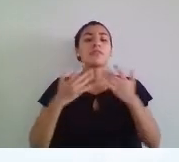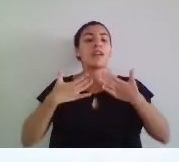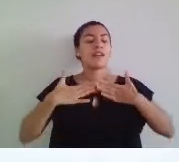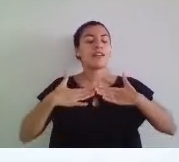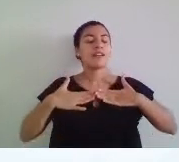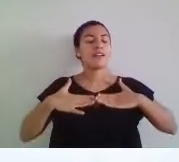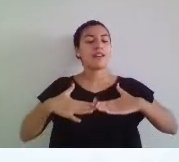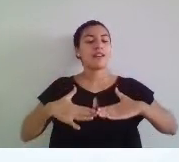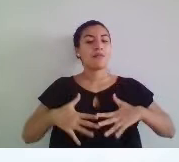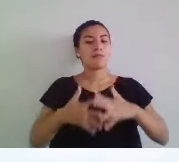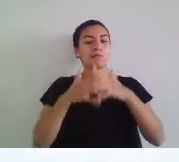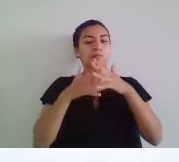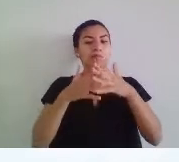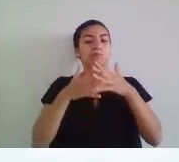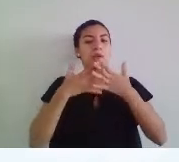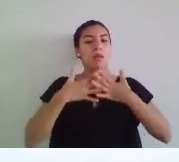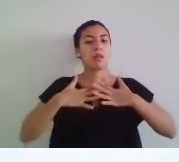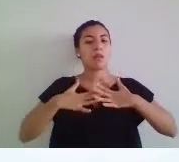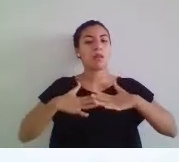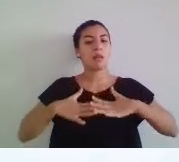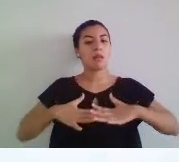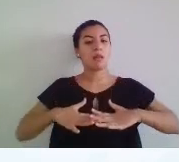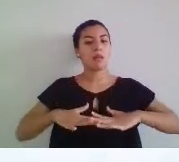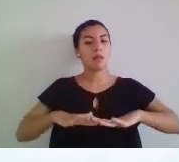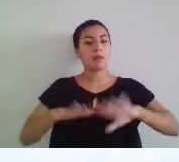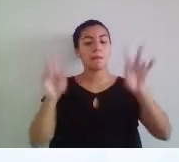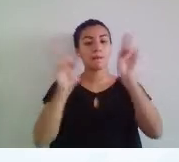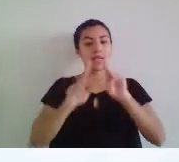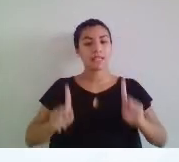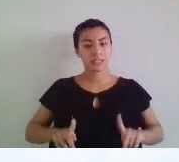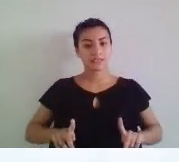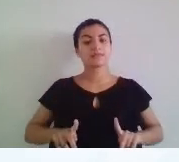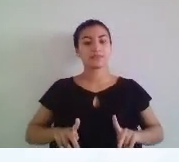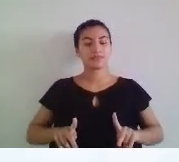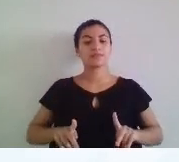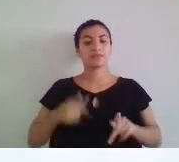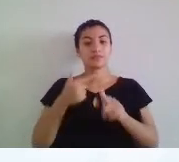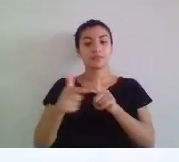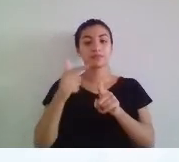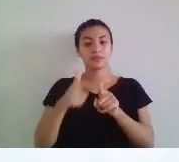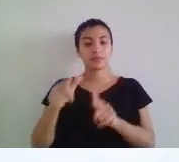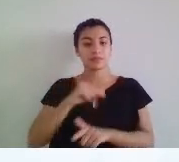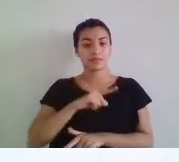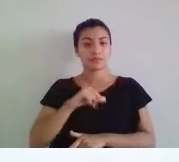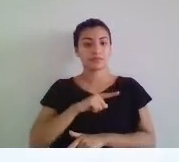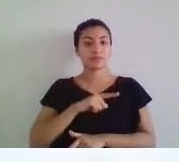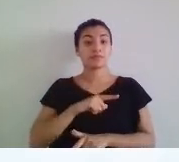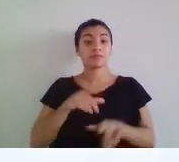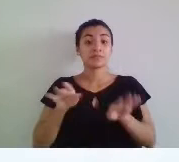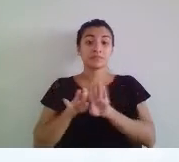esse conflito estrutural. Ele pacifica essa tensão fundamental do capitalismo